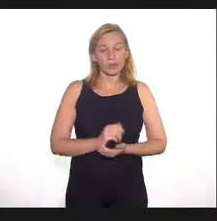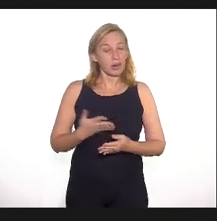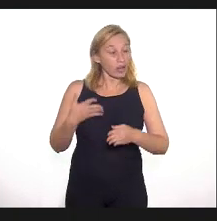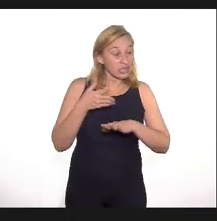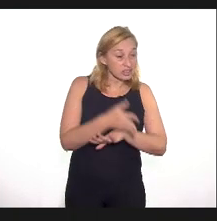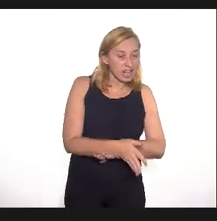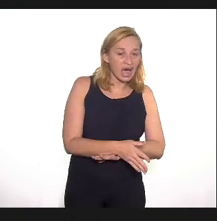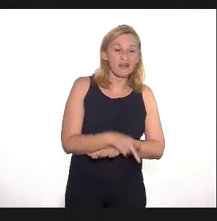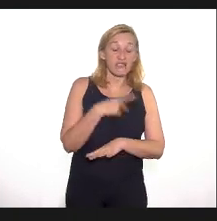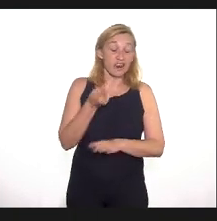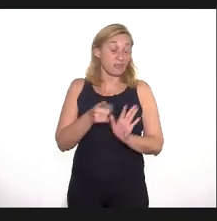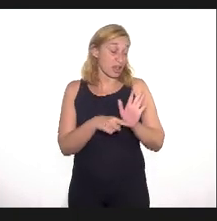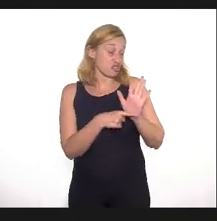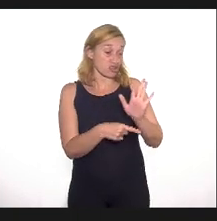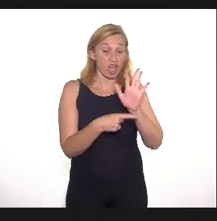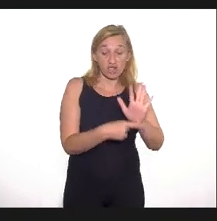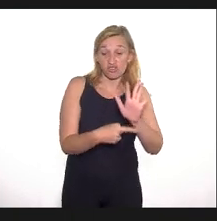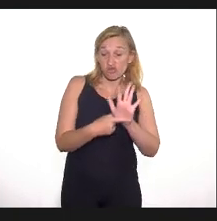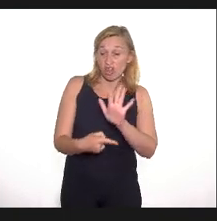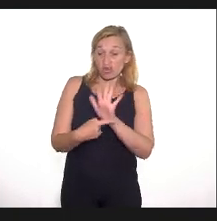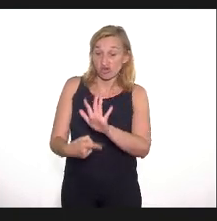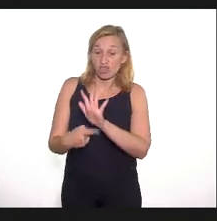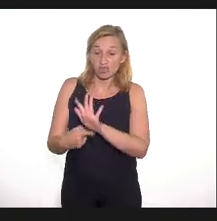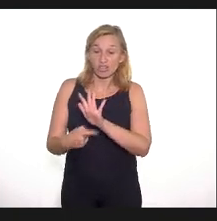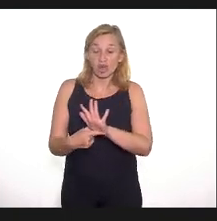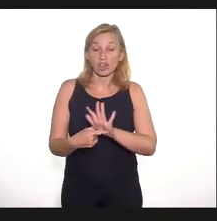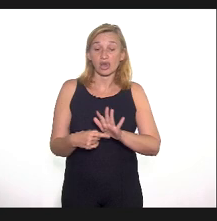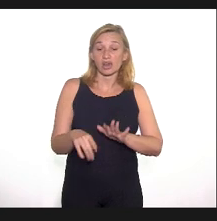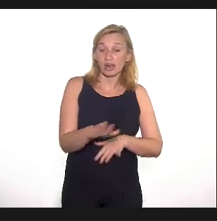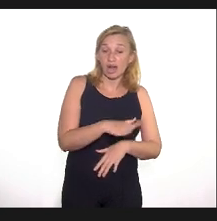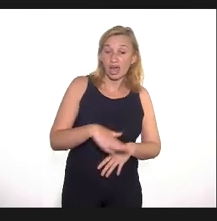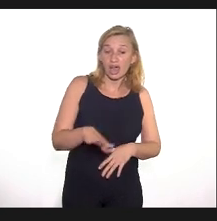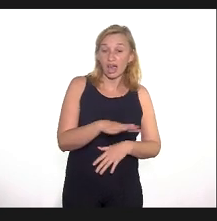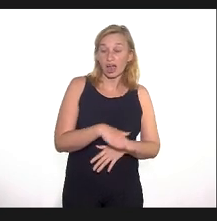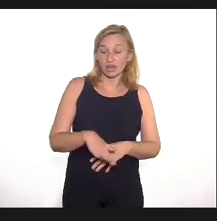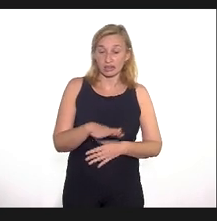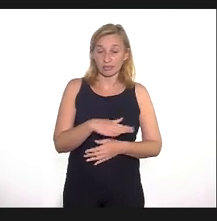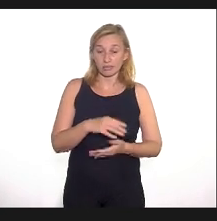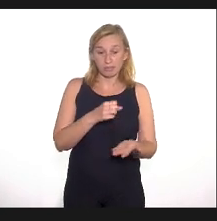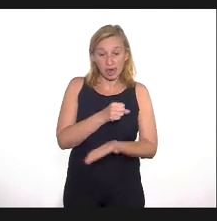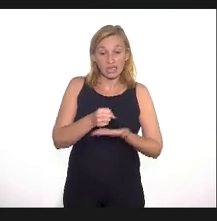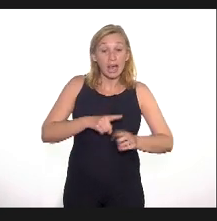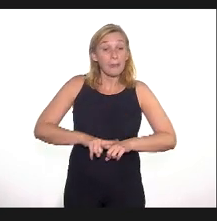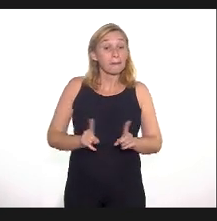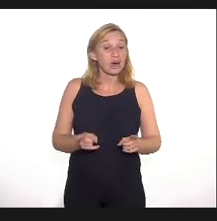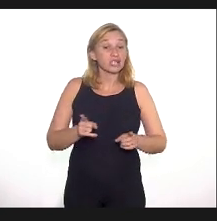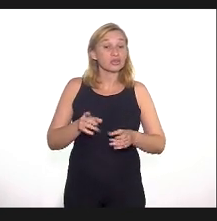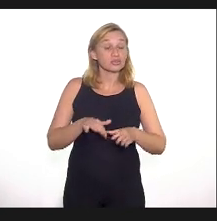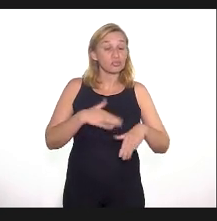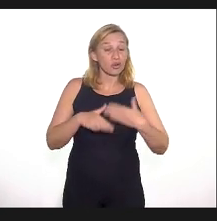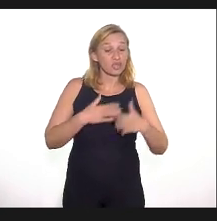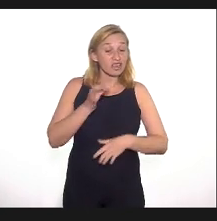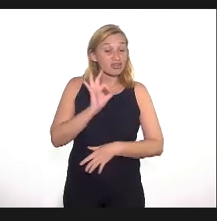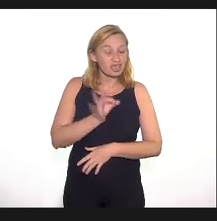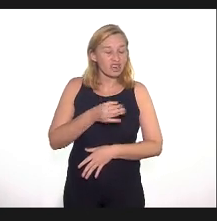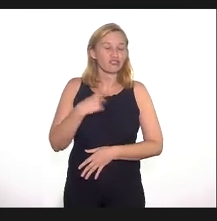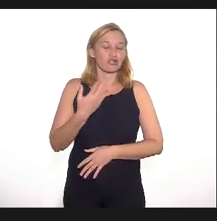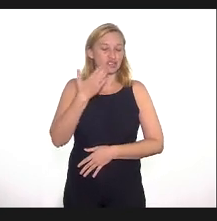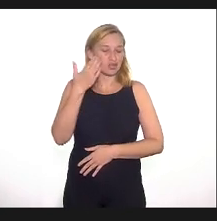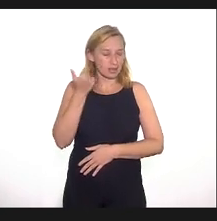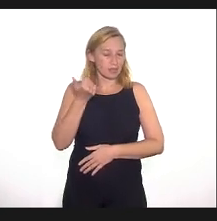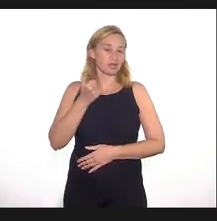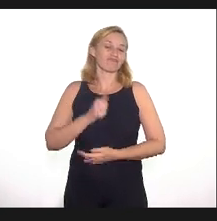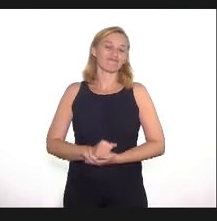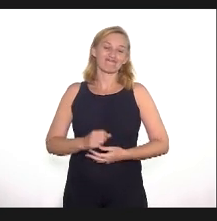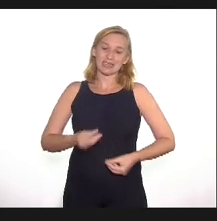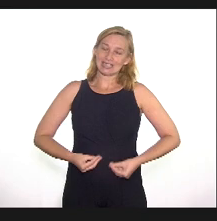para ajudar a rede básica, mas o fundo desse processo todo a gente já viu.